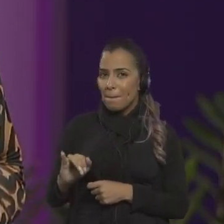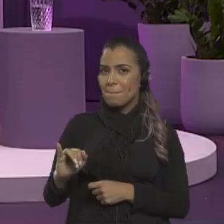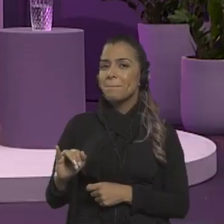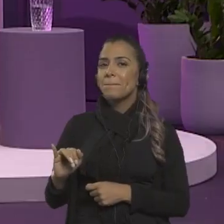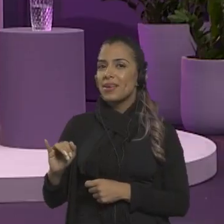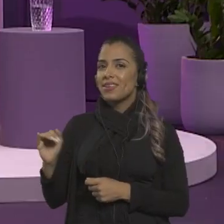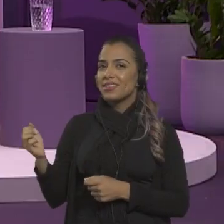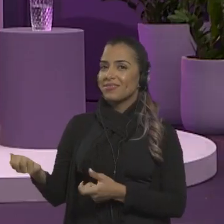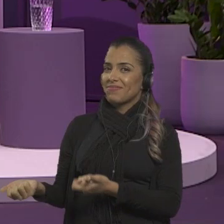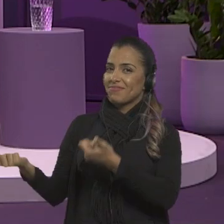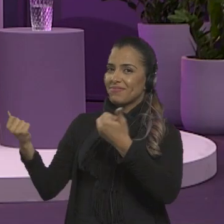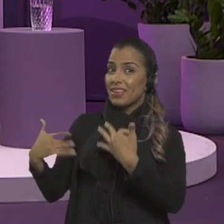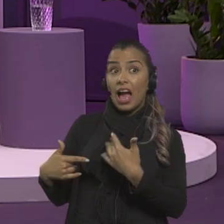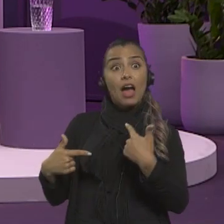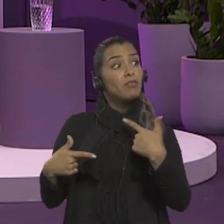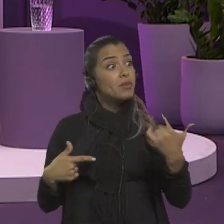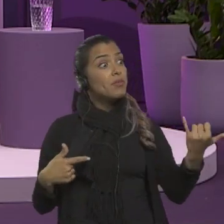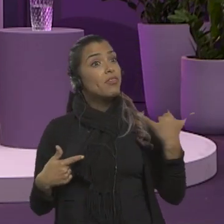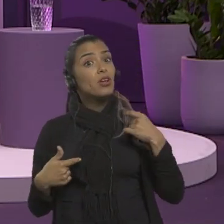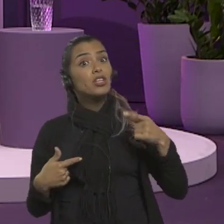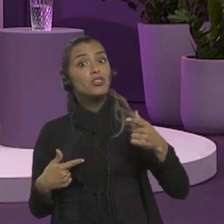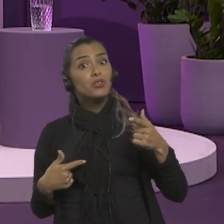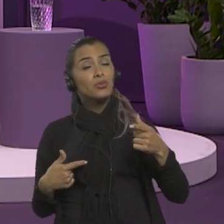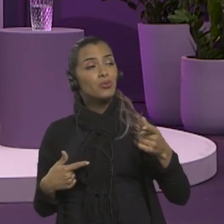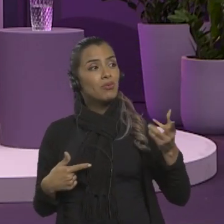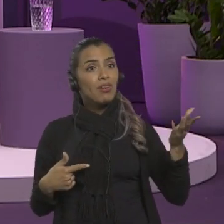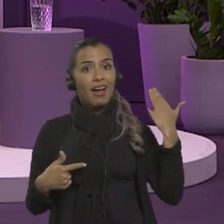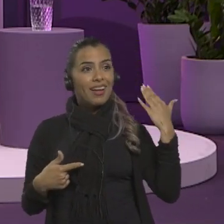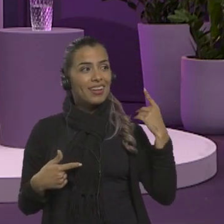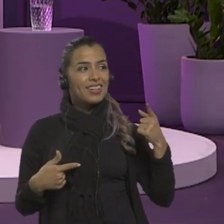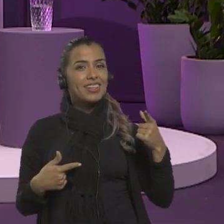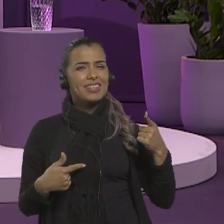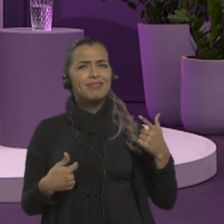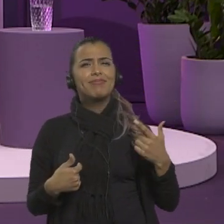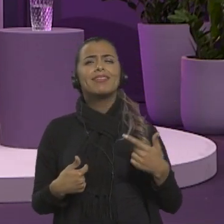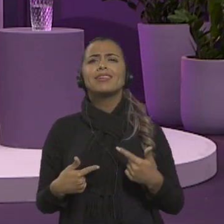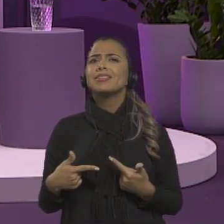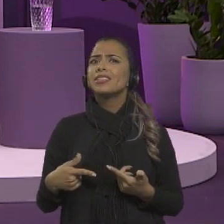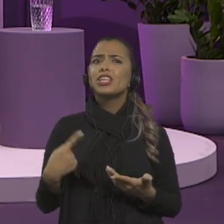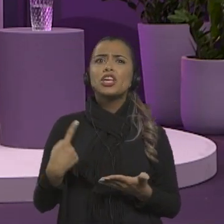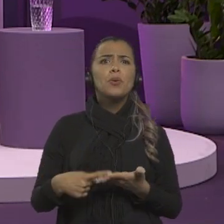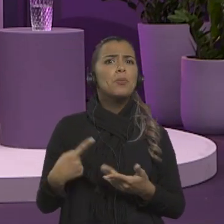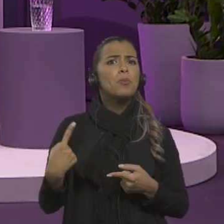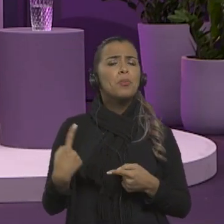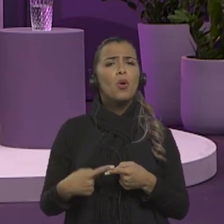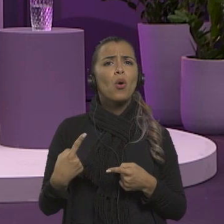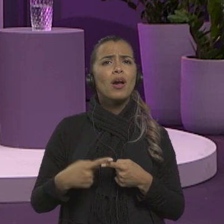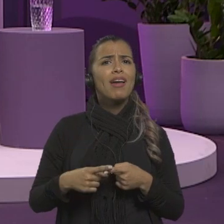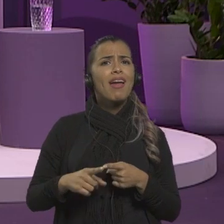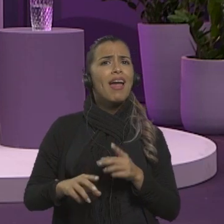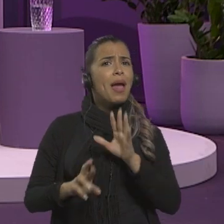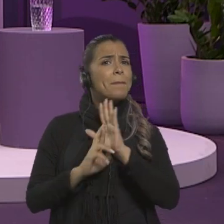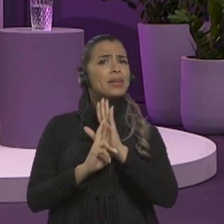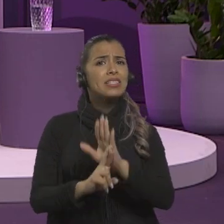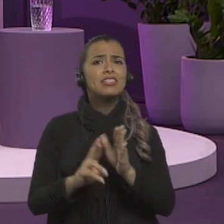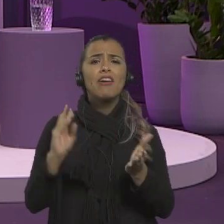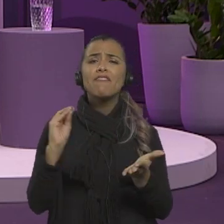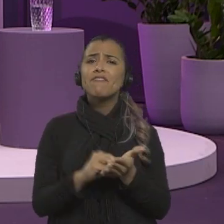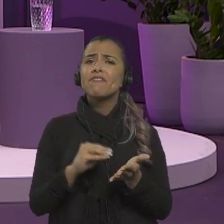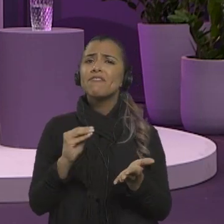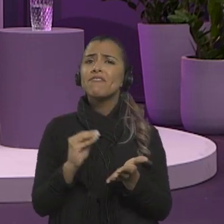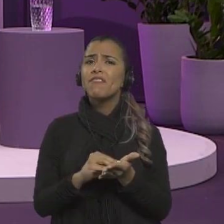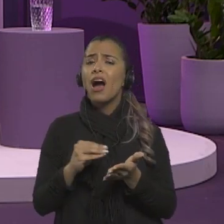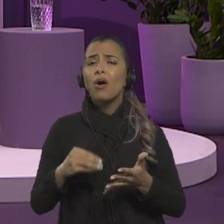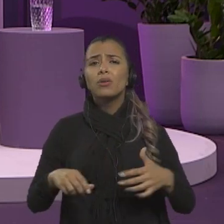achei genial, cara. Eu me lembro o exato momento, porque é uma falta de representatividade tão Tão grande, né, grande. que a gente vive enquanto